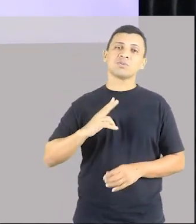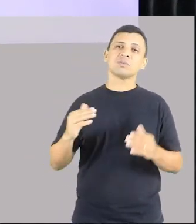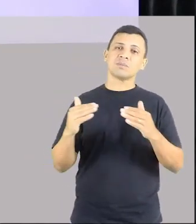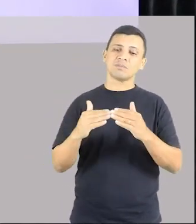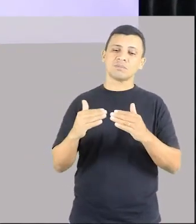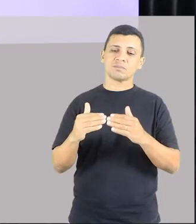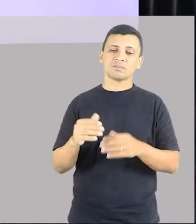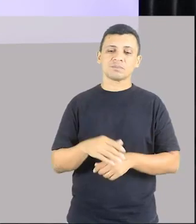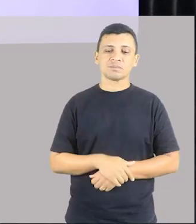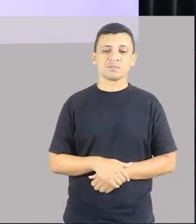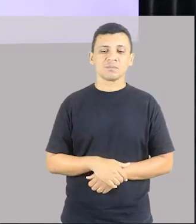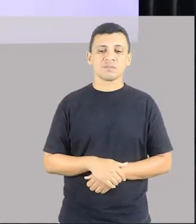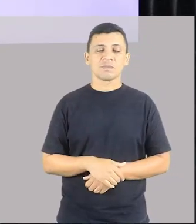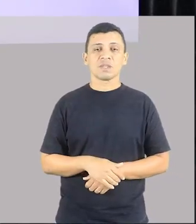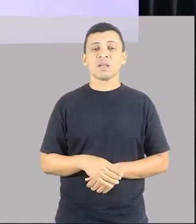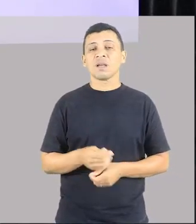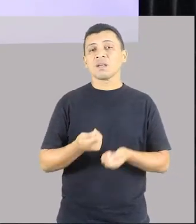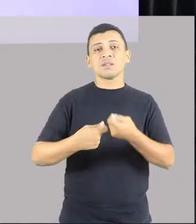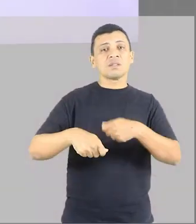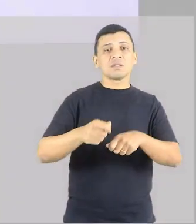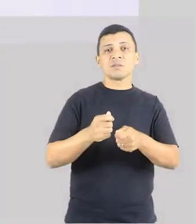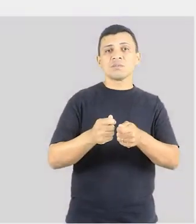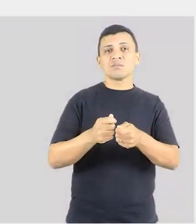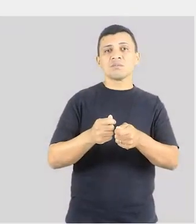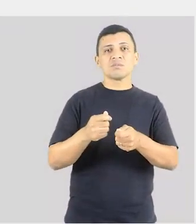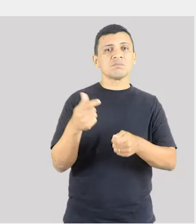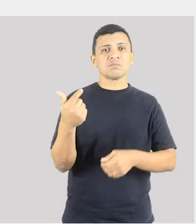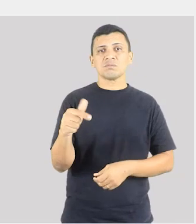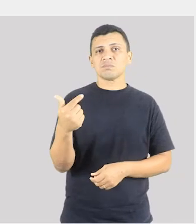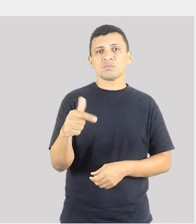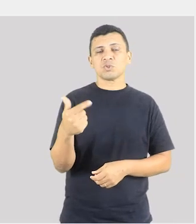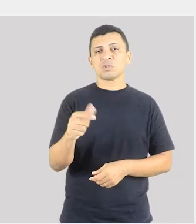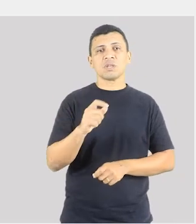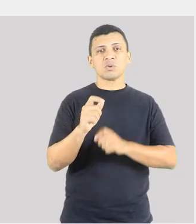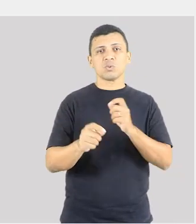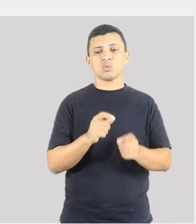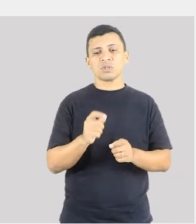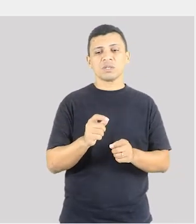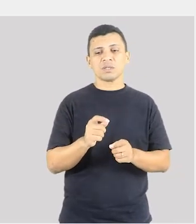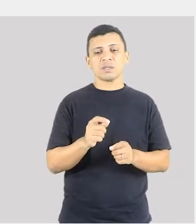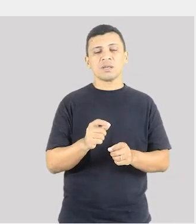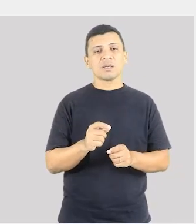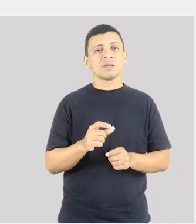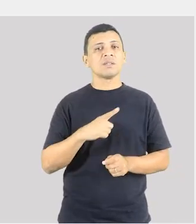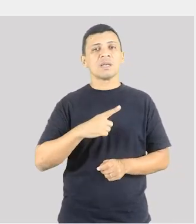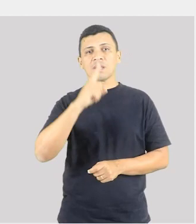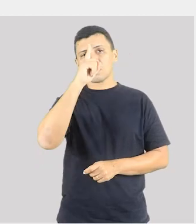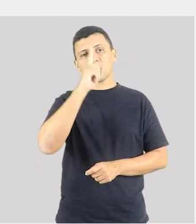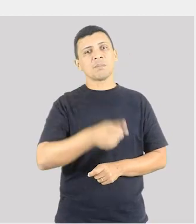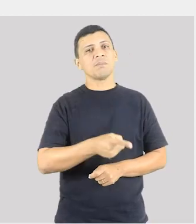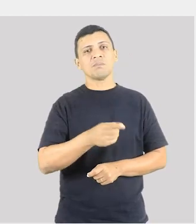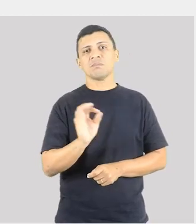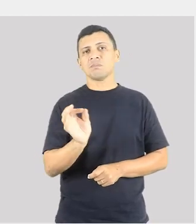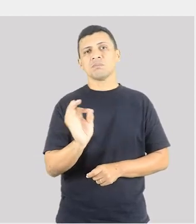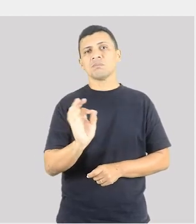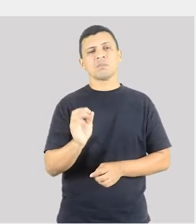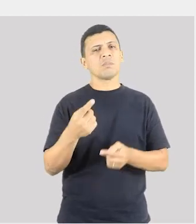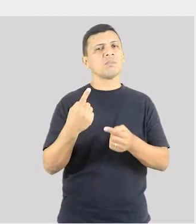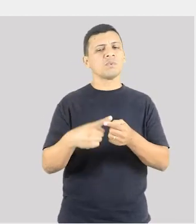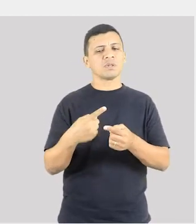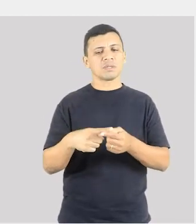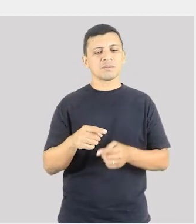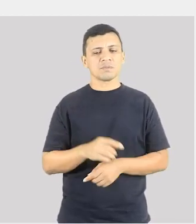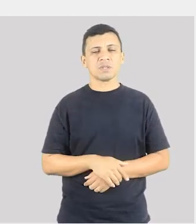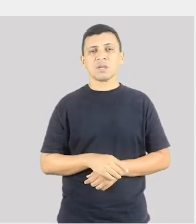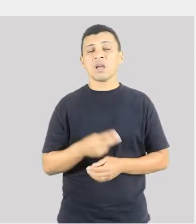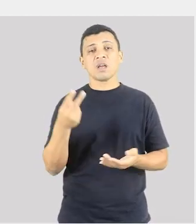Nos atos administrativos negociais, não há o atributo da imperatividade. É claro que não há. Vamos ver por quê. Os